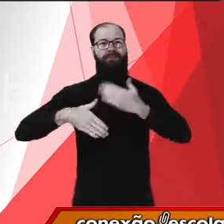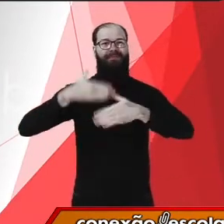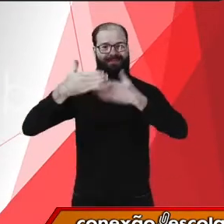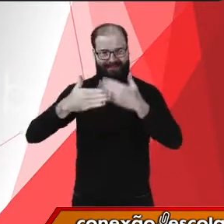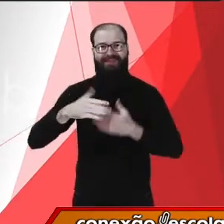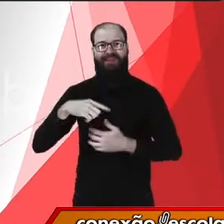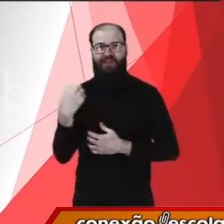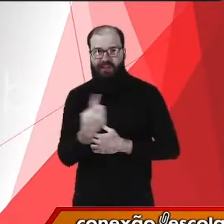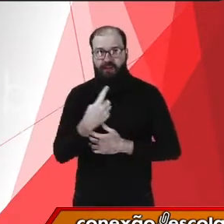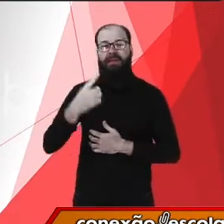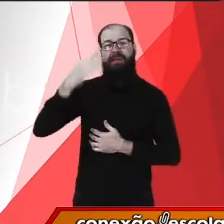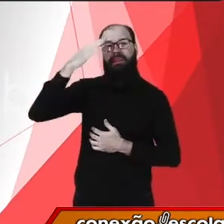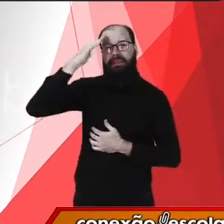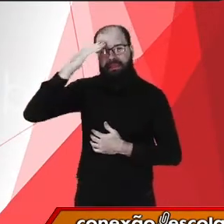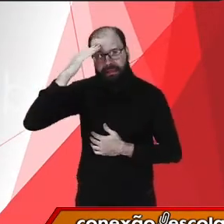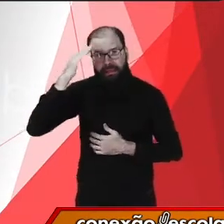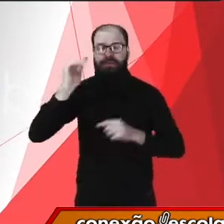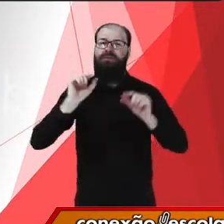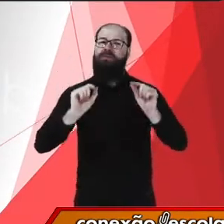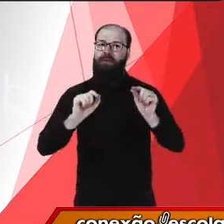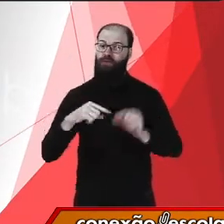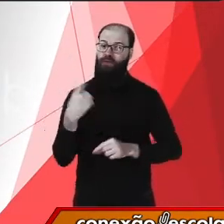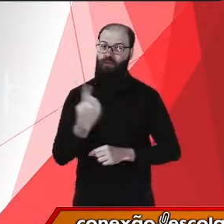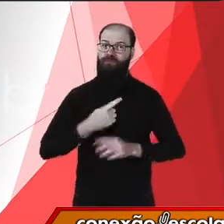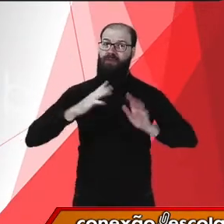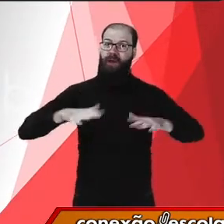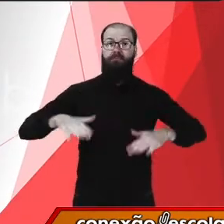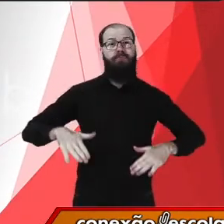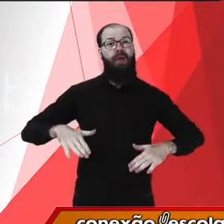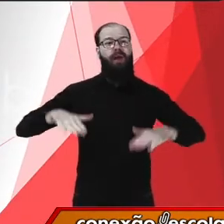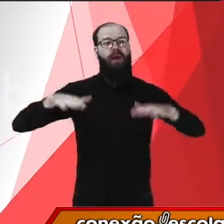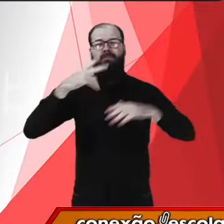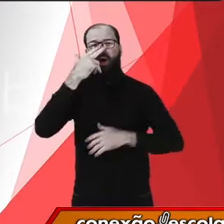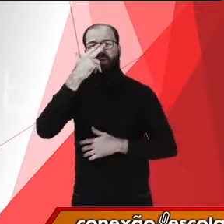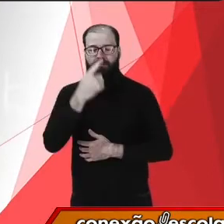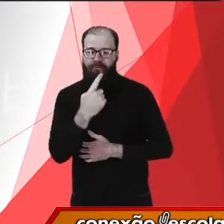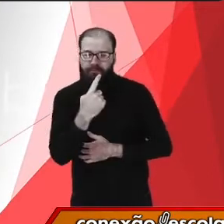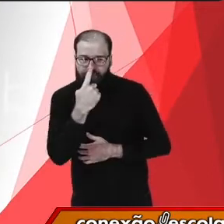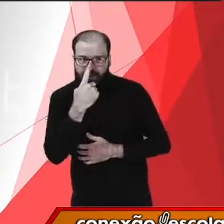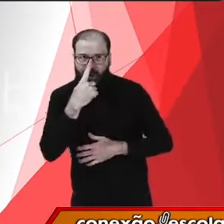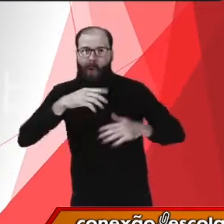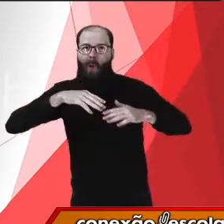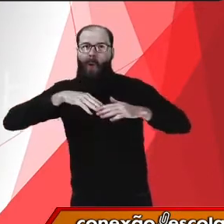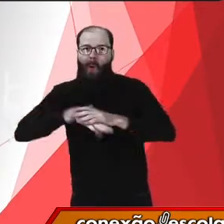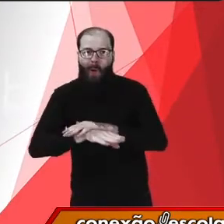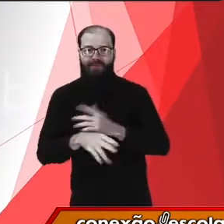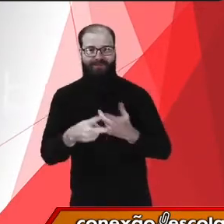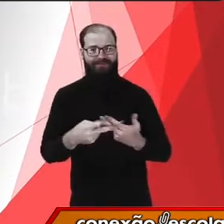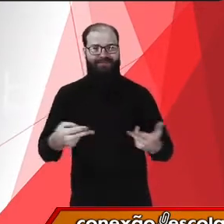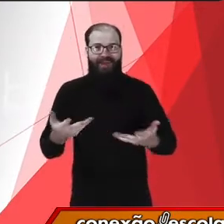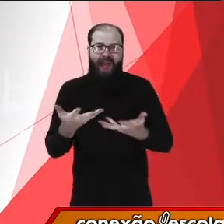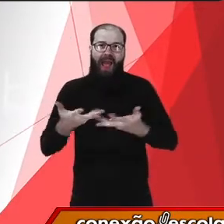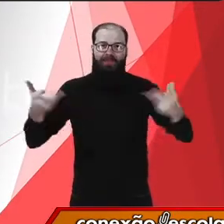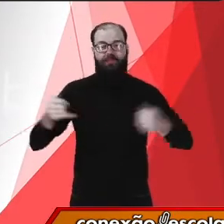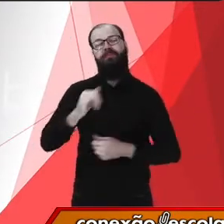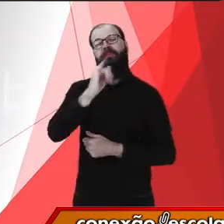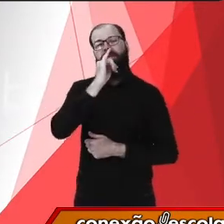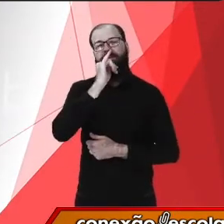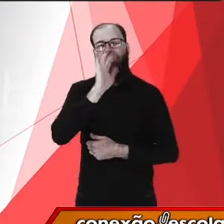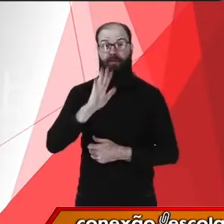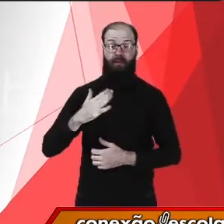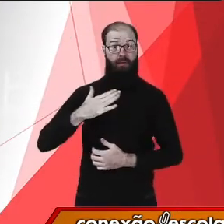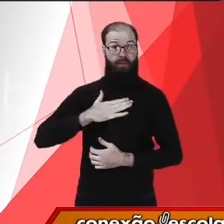gente simplesmente entende que nascemos para fazer tal coisa, né? Por exemplo, eu nasci com o dom